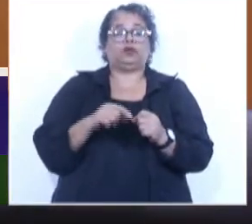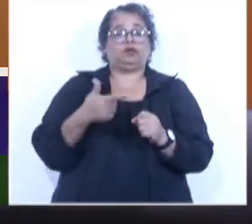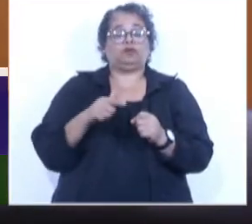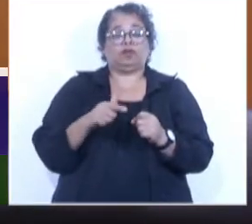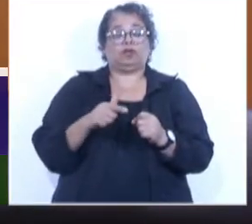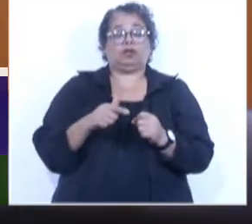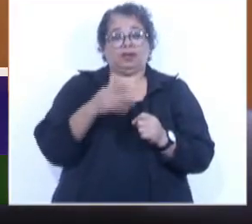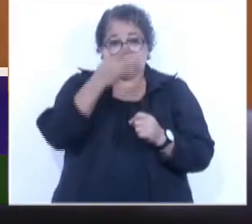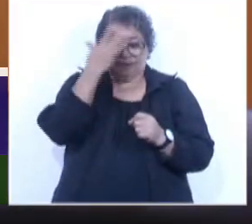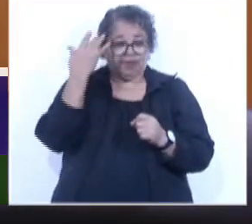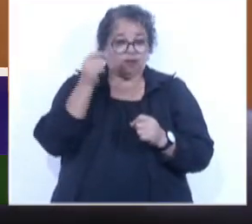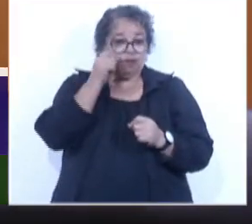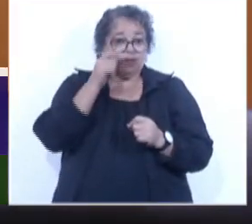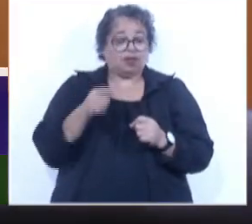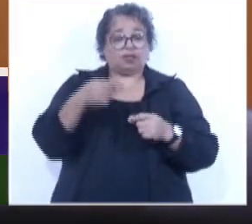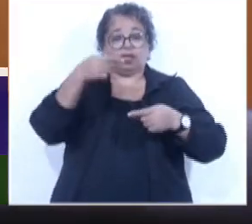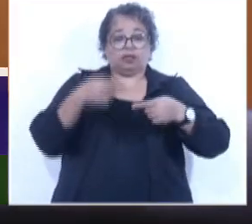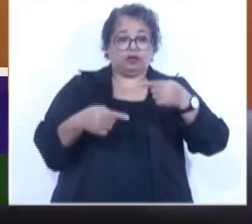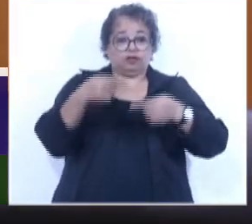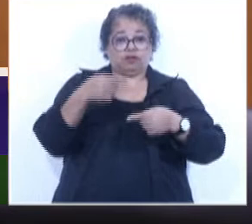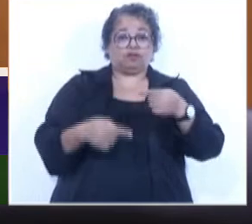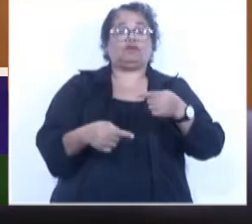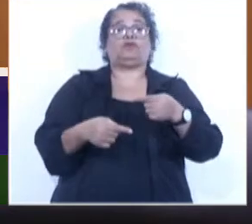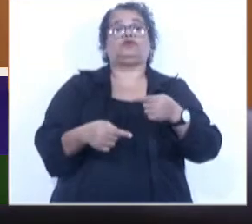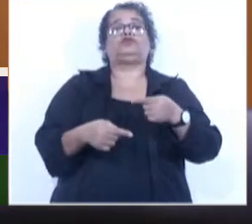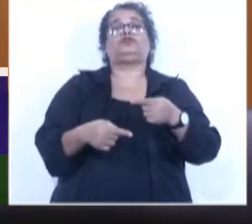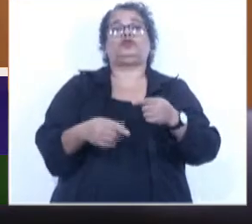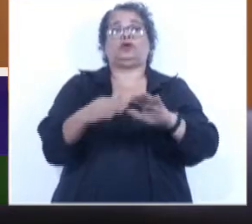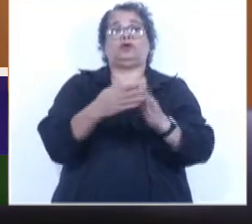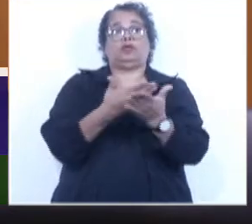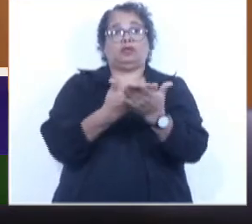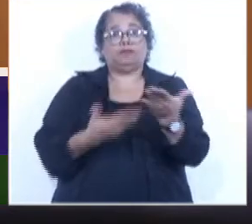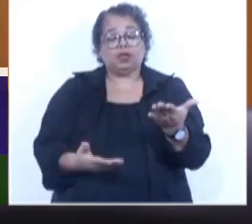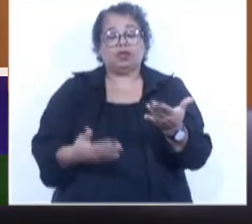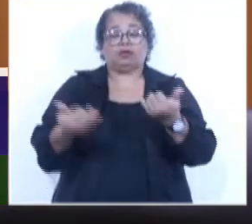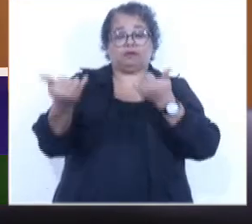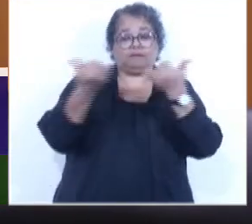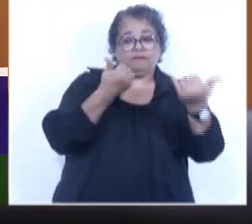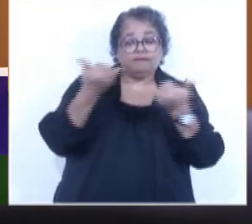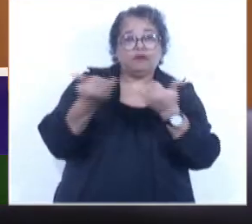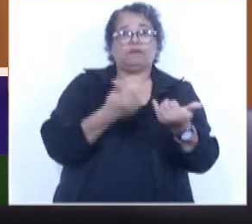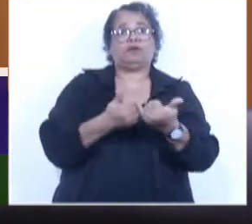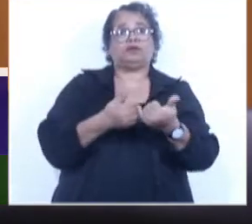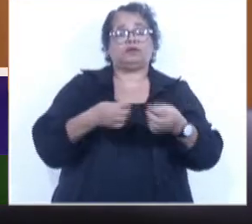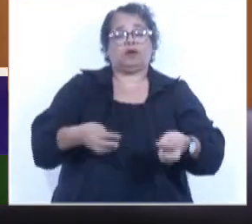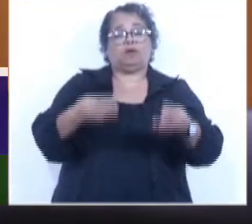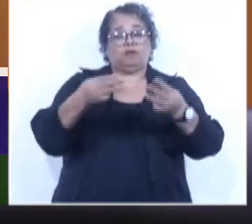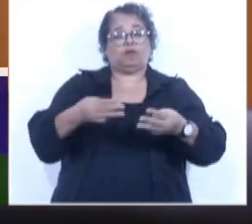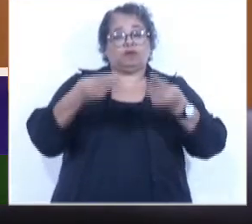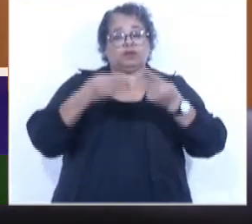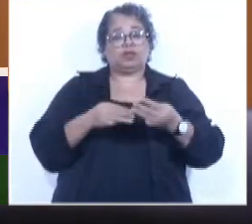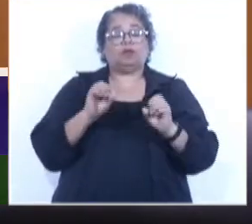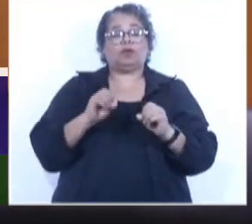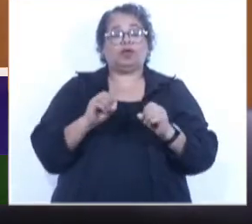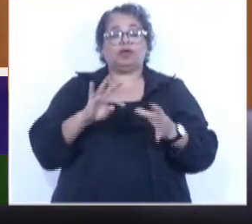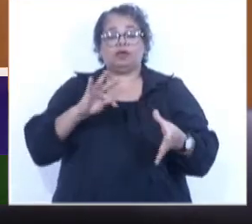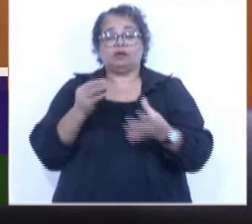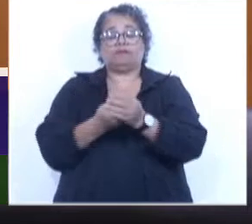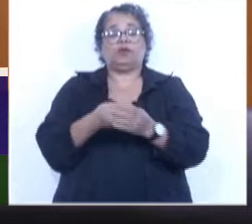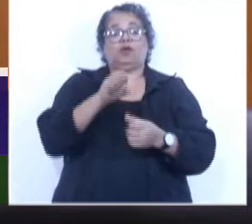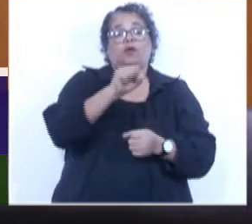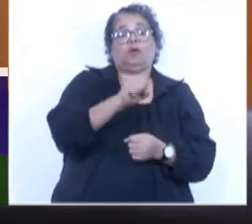os requerimentos indicações emoções pedindo informação então votação ainda incluímos a emoção